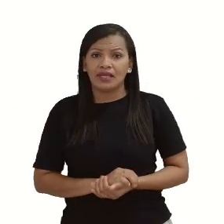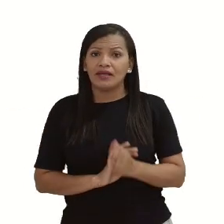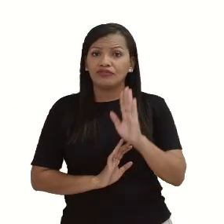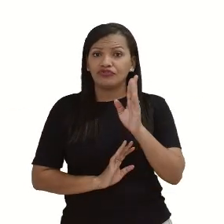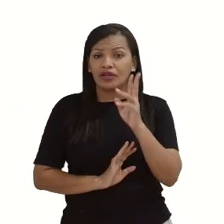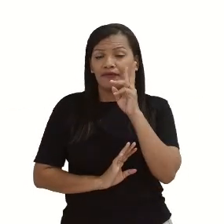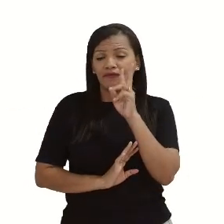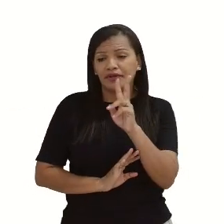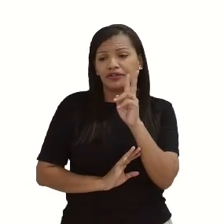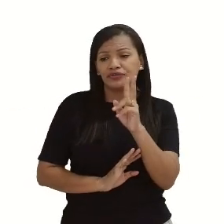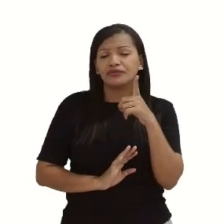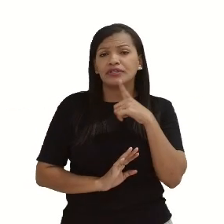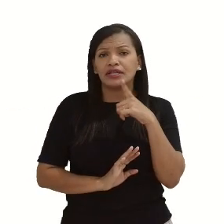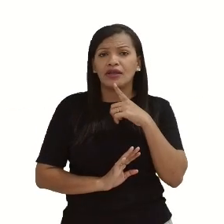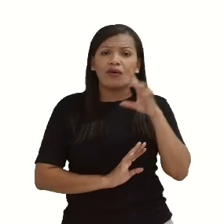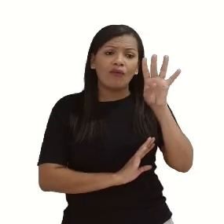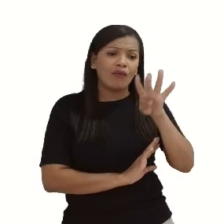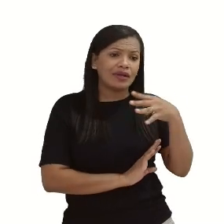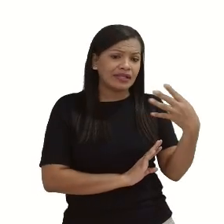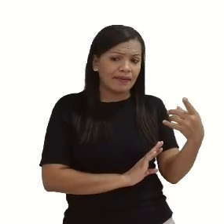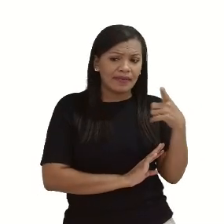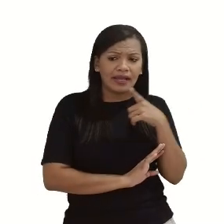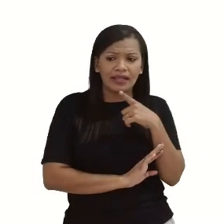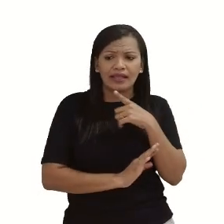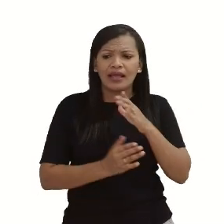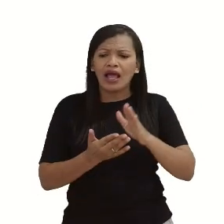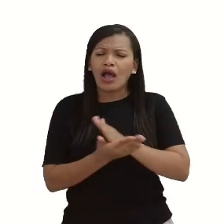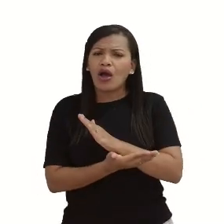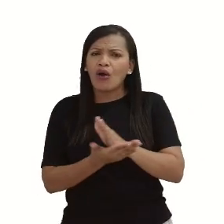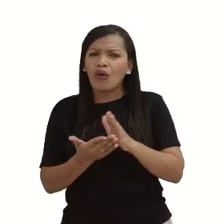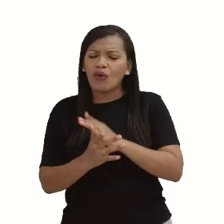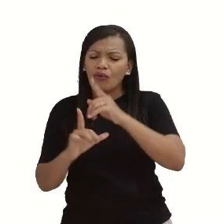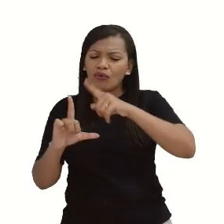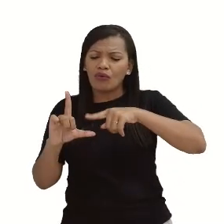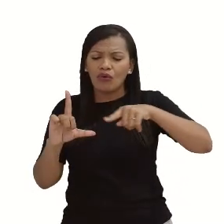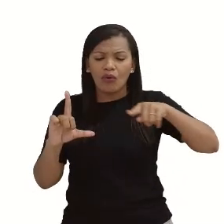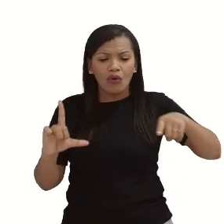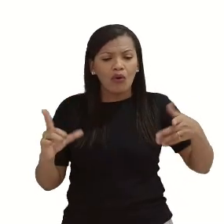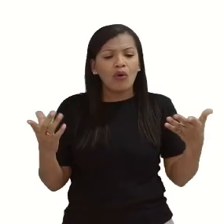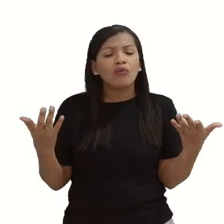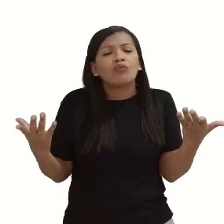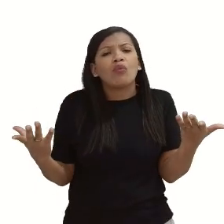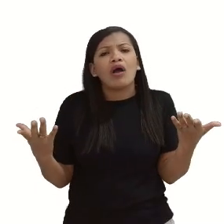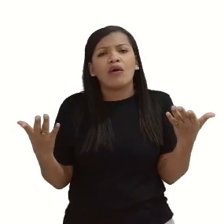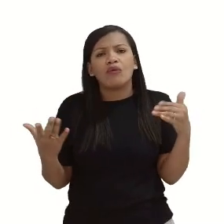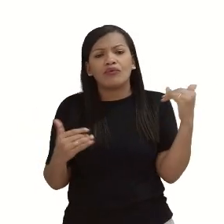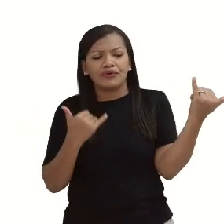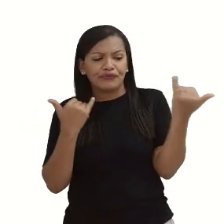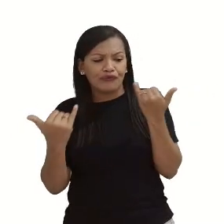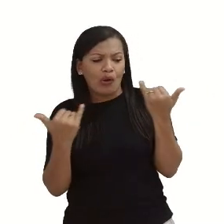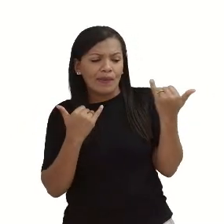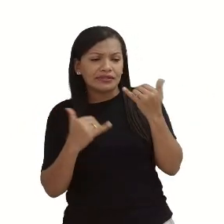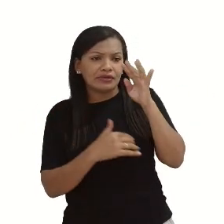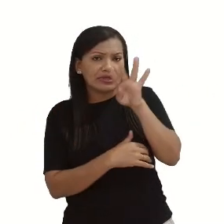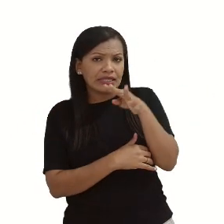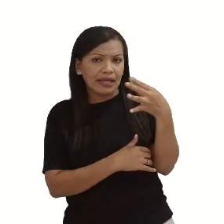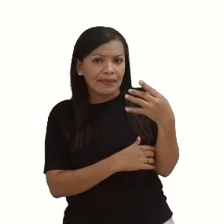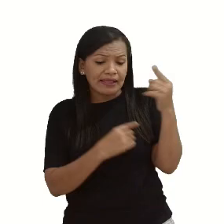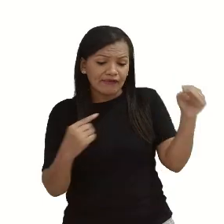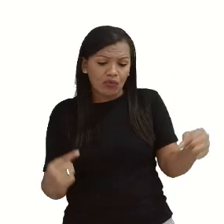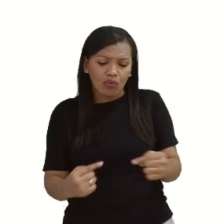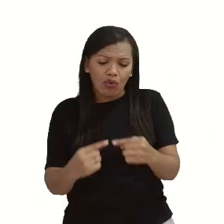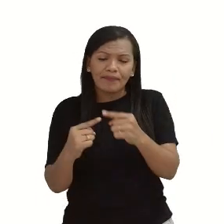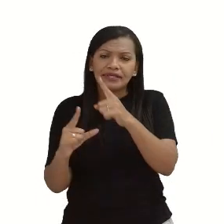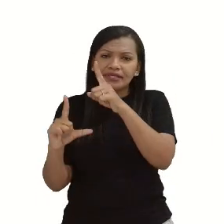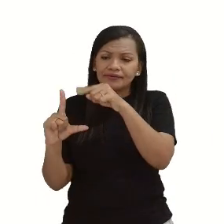o seguinte, tem uma tabela e as alternativas são gráficos, ou seja, quais daquelas informações da tabela vão se relacionar